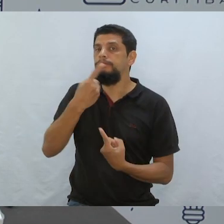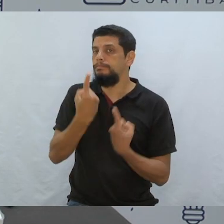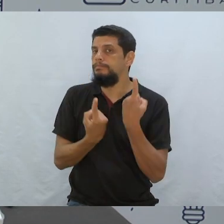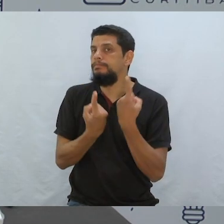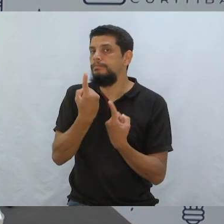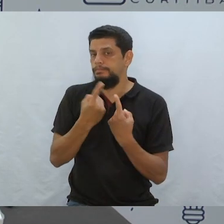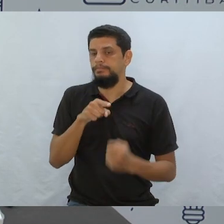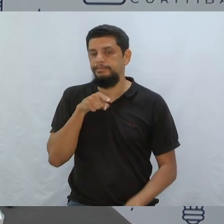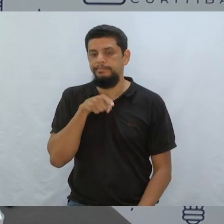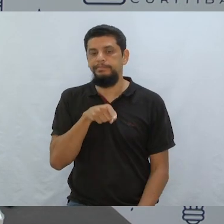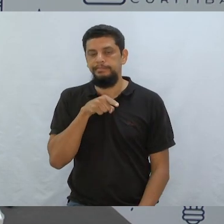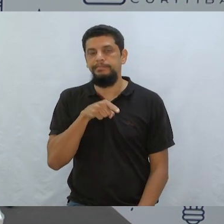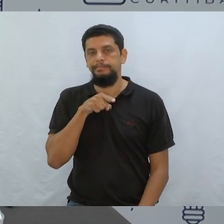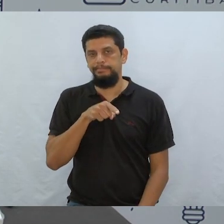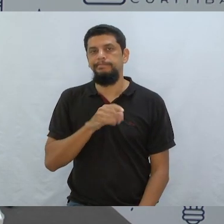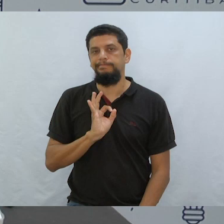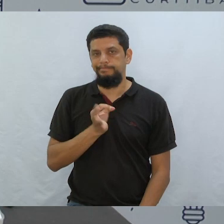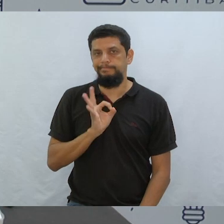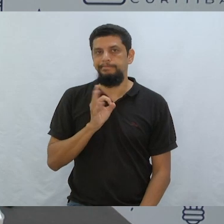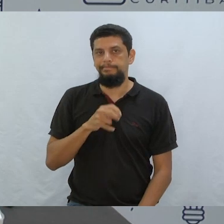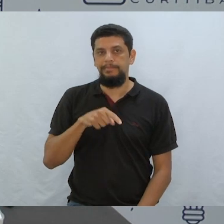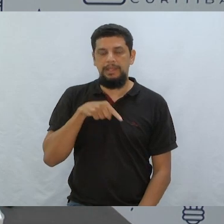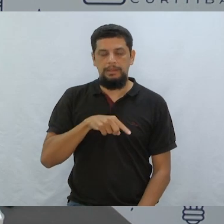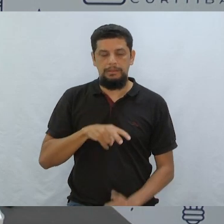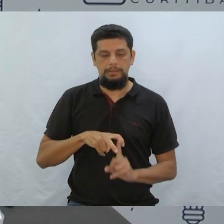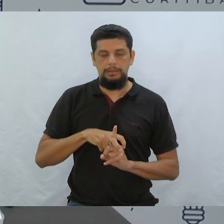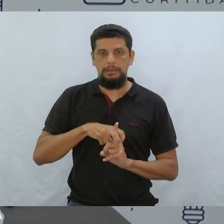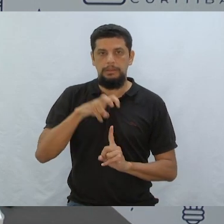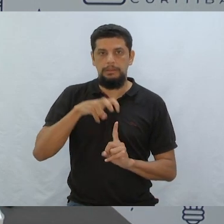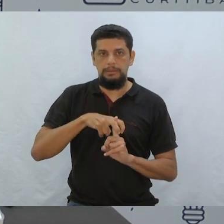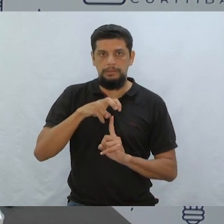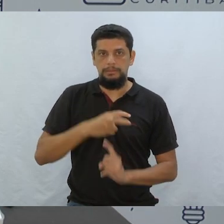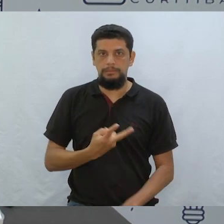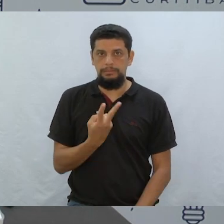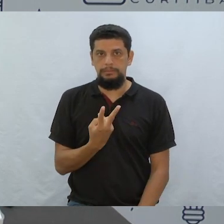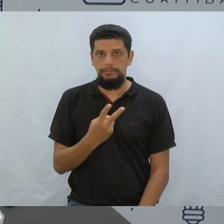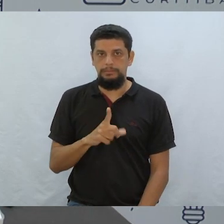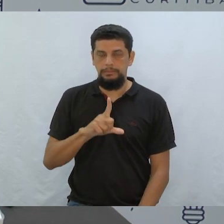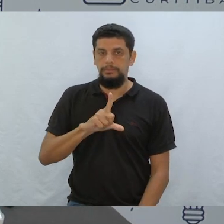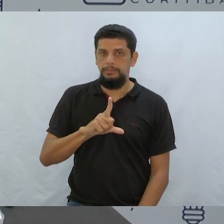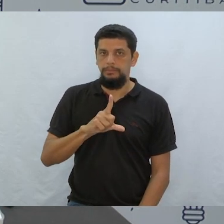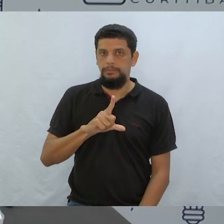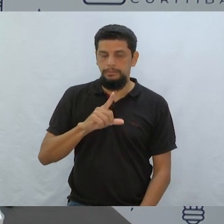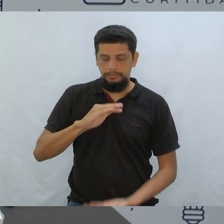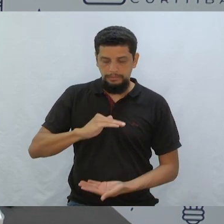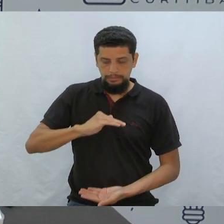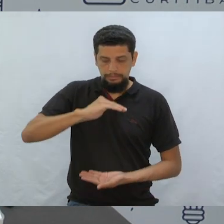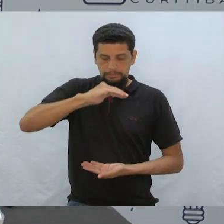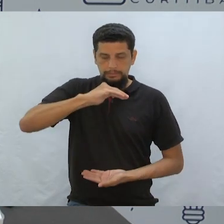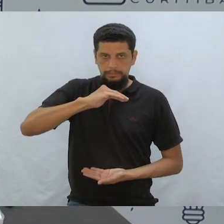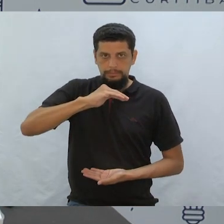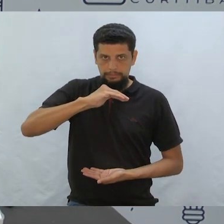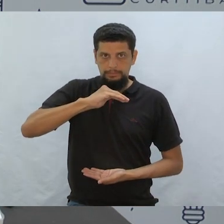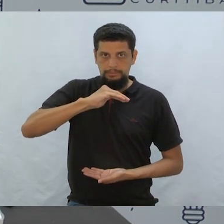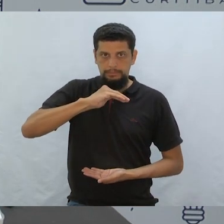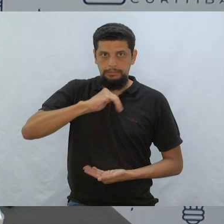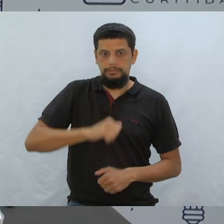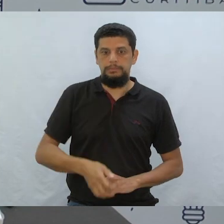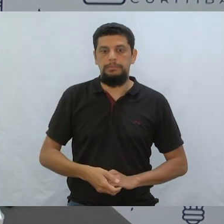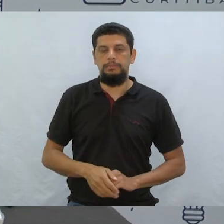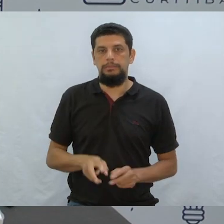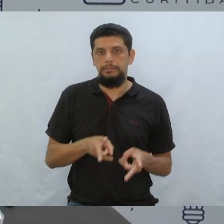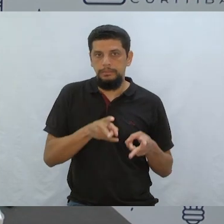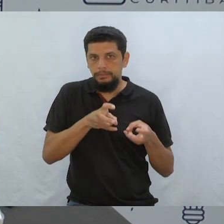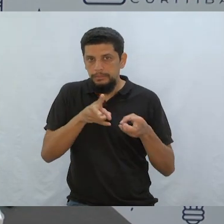dentro? Então, é nesta garrafa, né? Ela é maior e caberia mais líquido dentro.